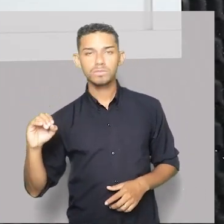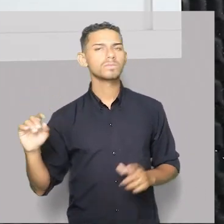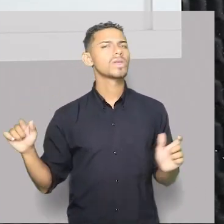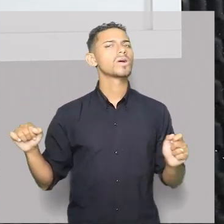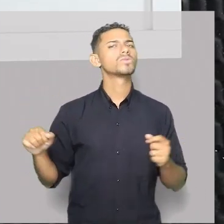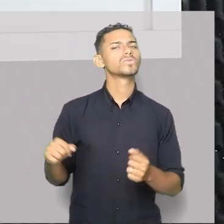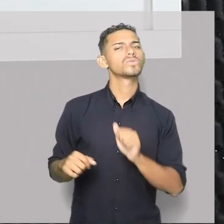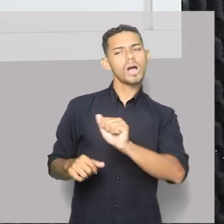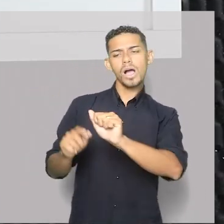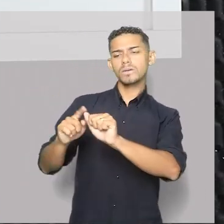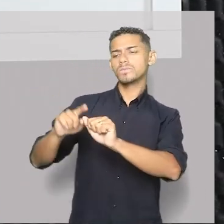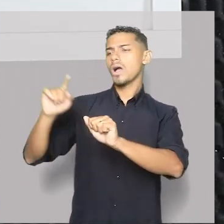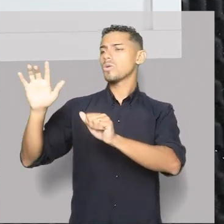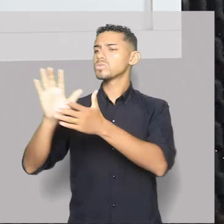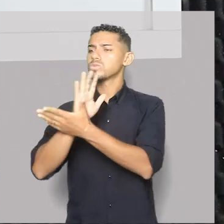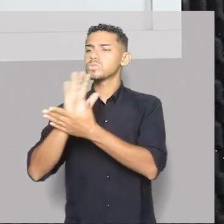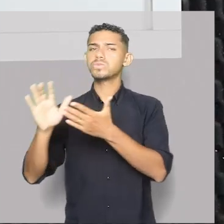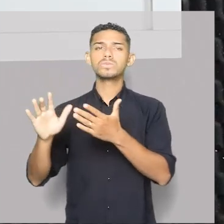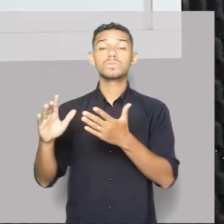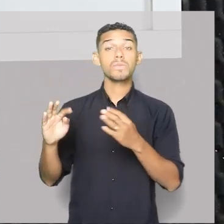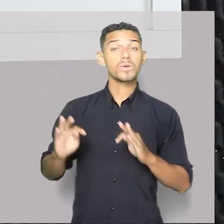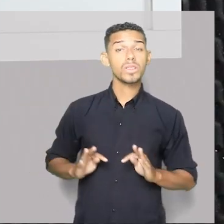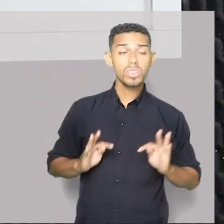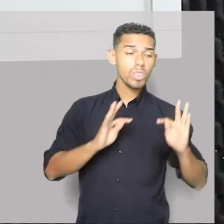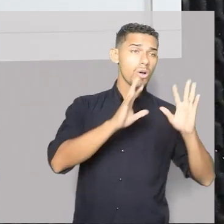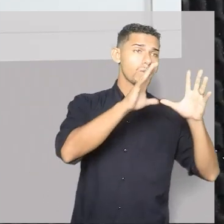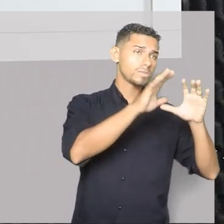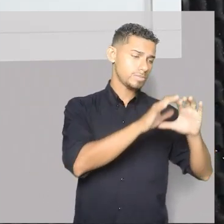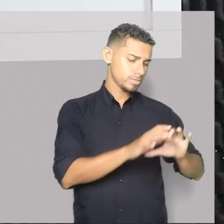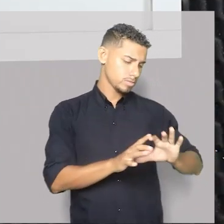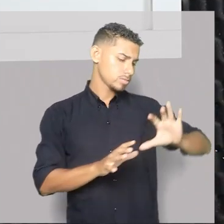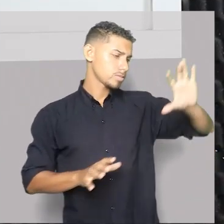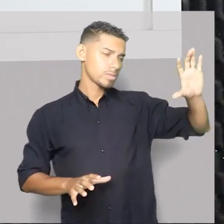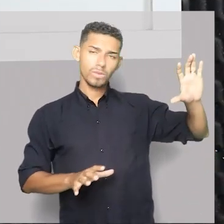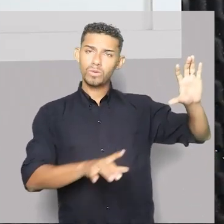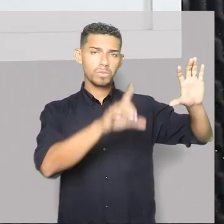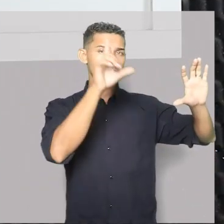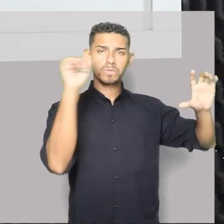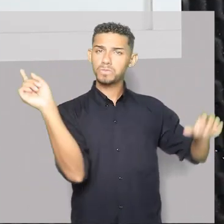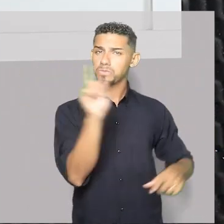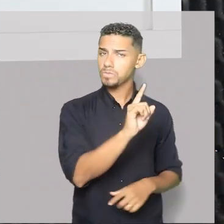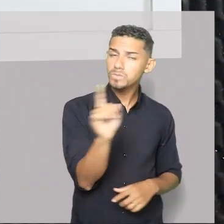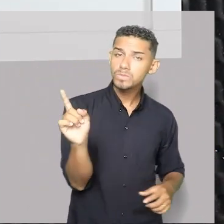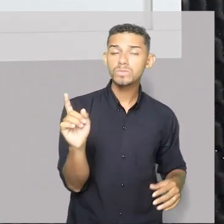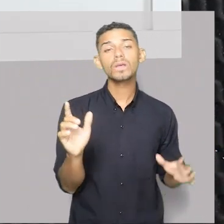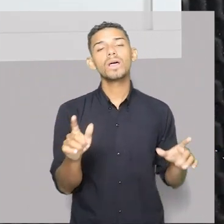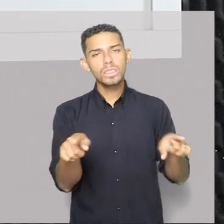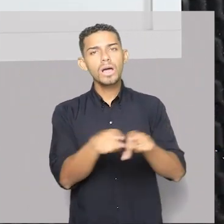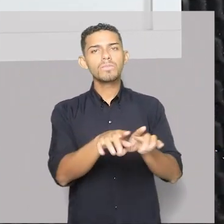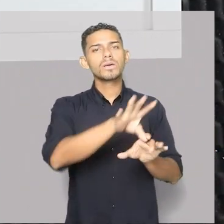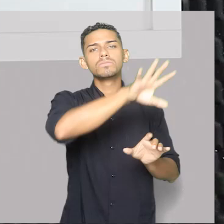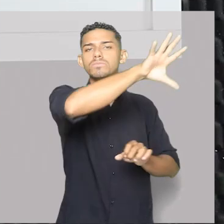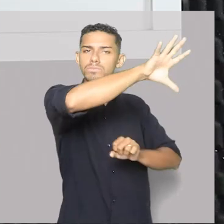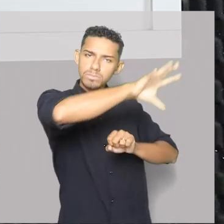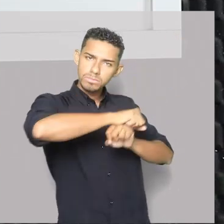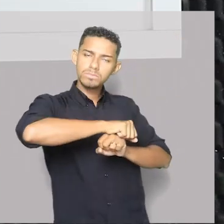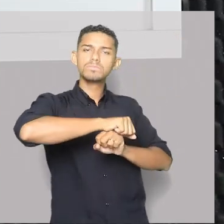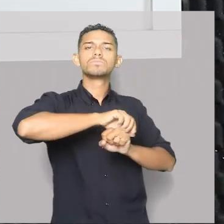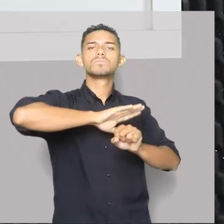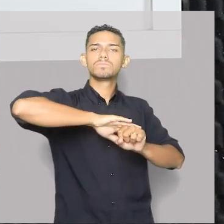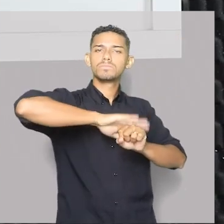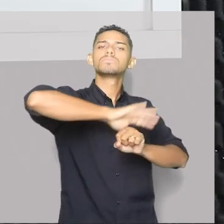apenas alguns descendentes. Porque todo esse grupo aqui, ó, que a gente não selecionou, ele também ramifica do